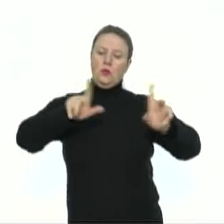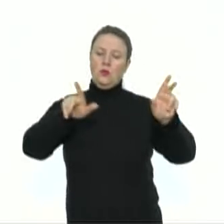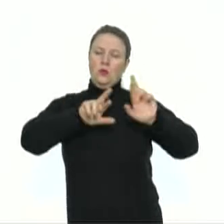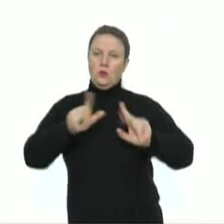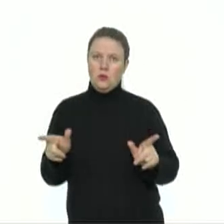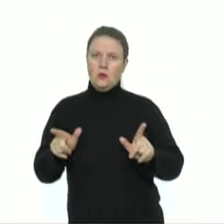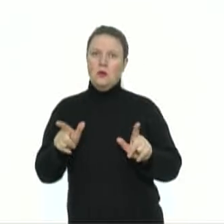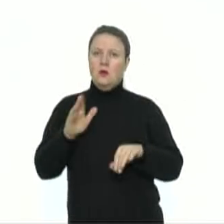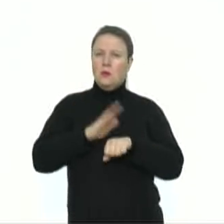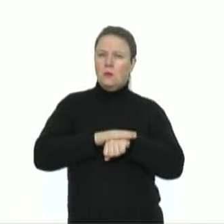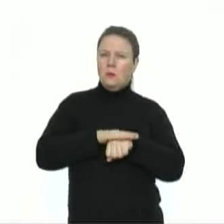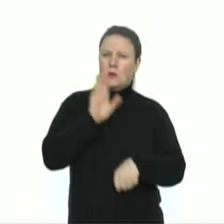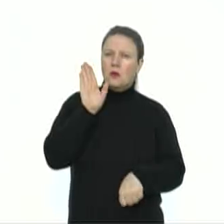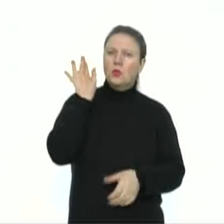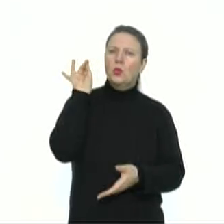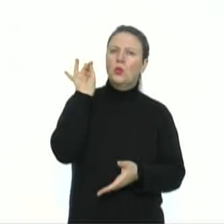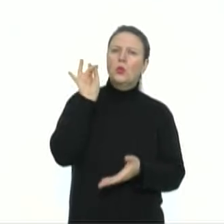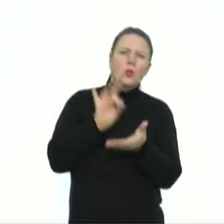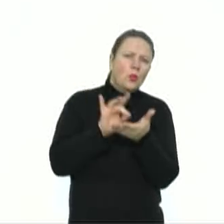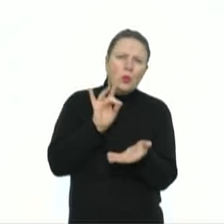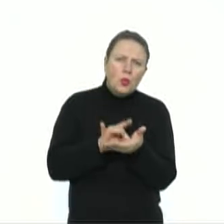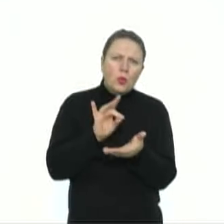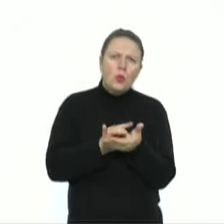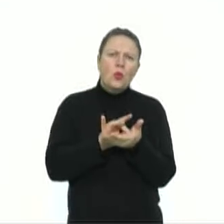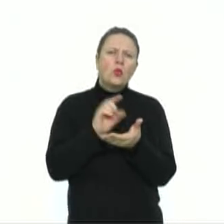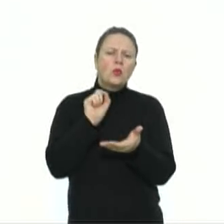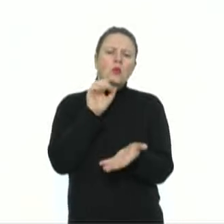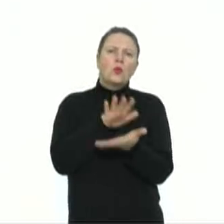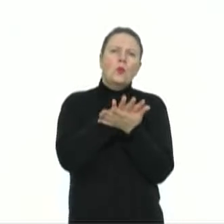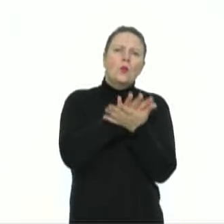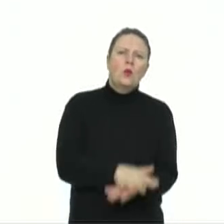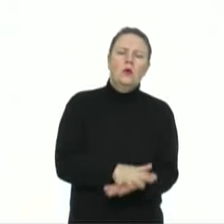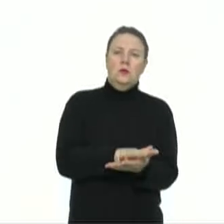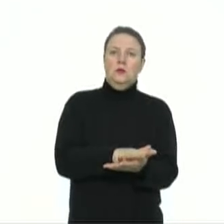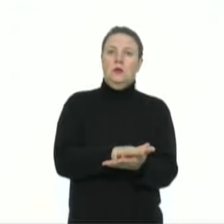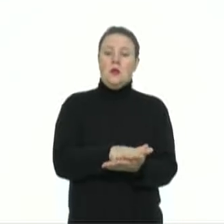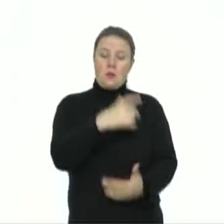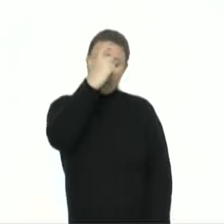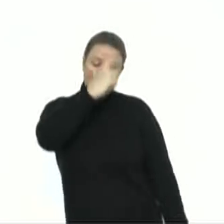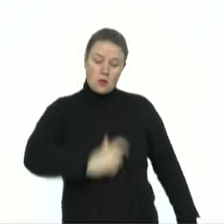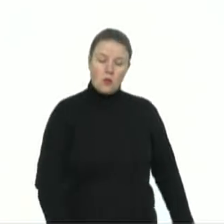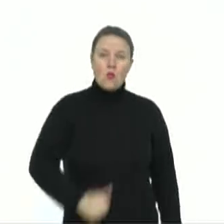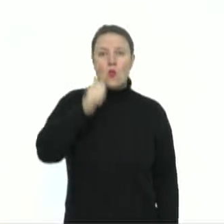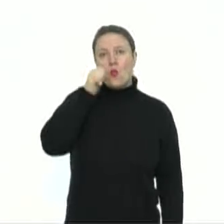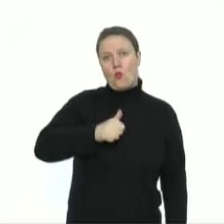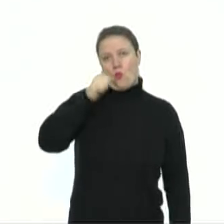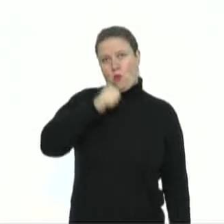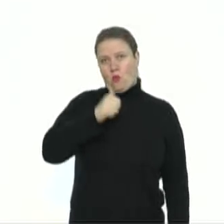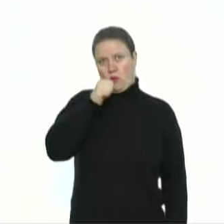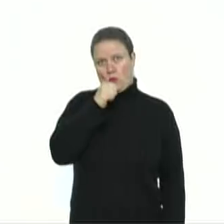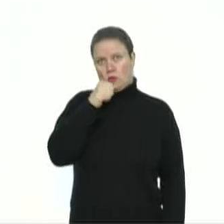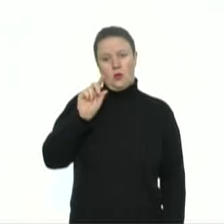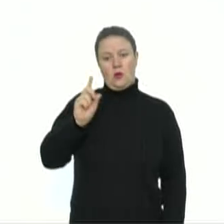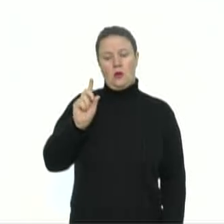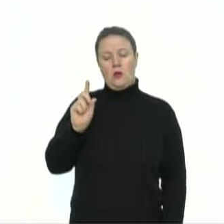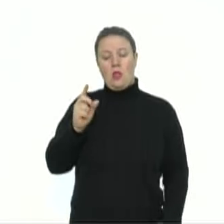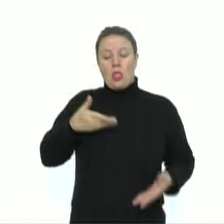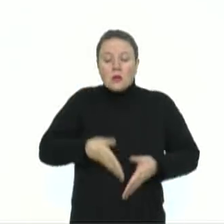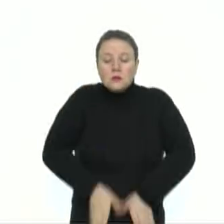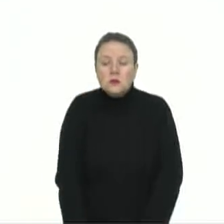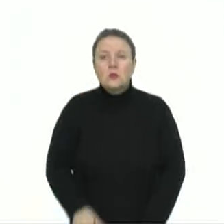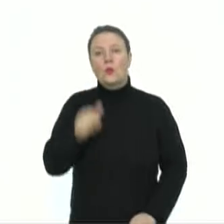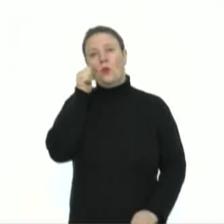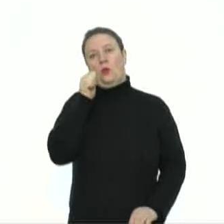é muito mais determinante para a opressão. Ser mulher não é nascer com determinado sexo,